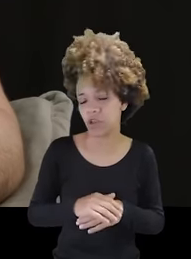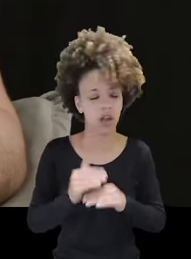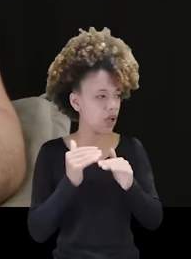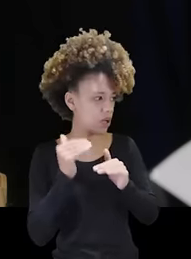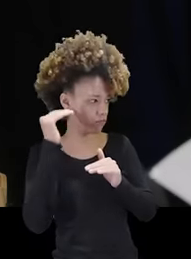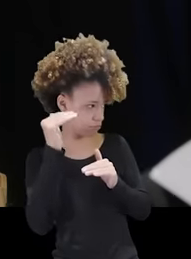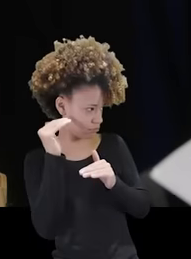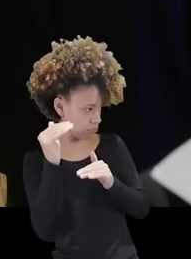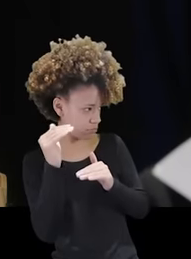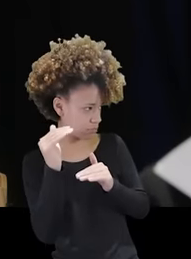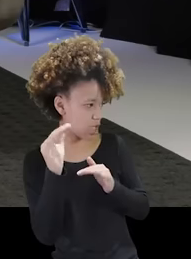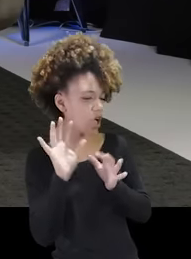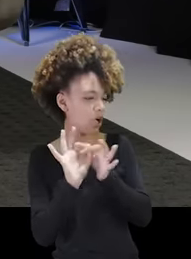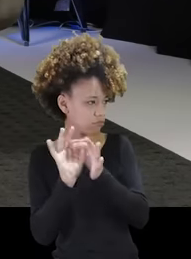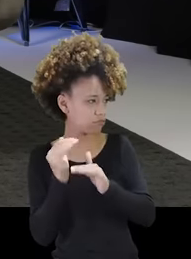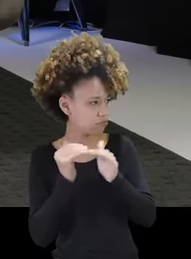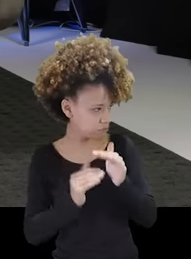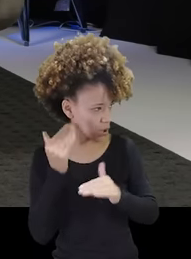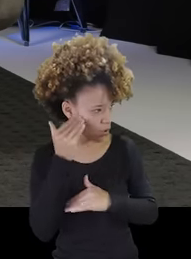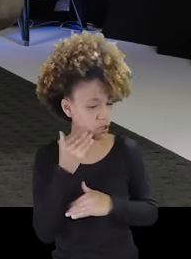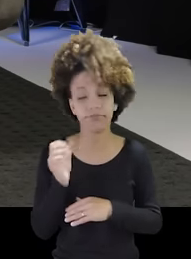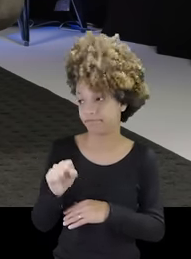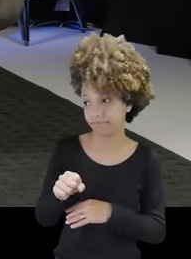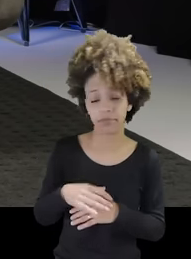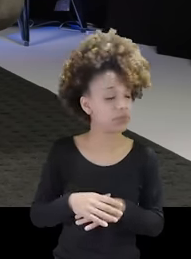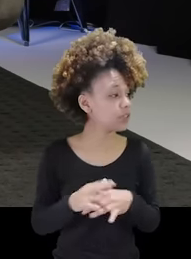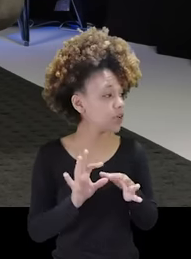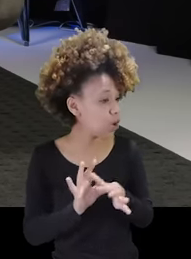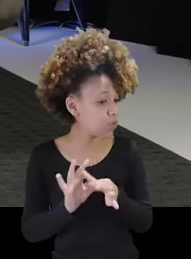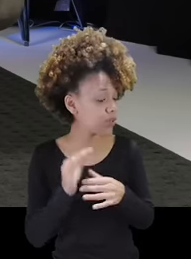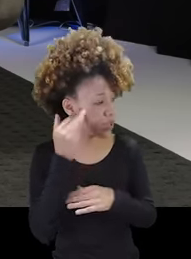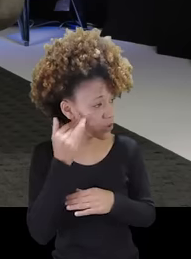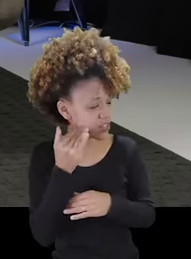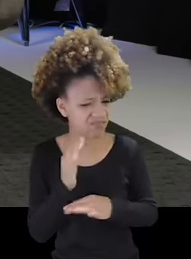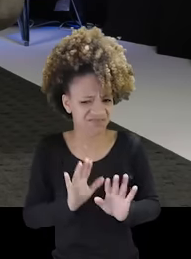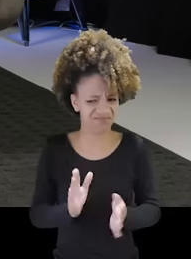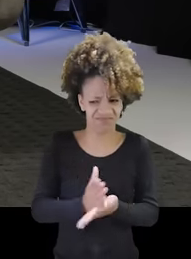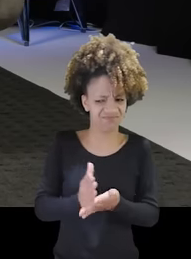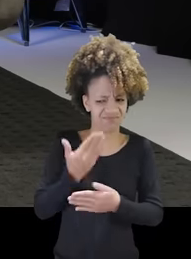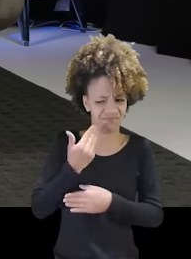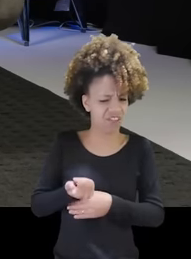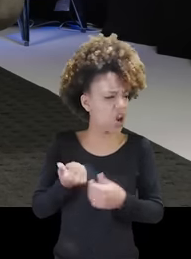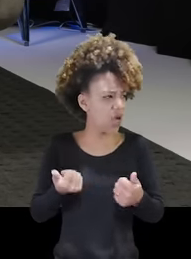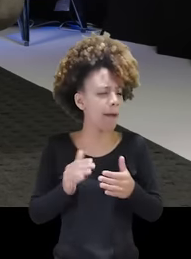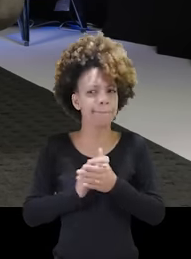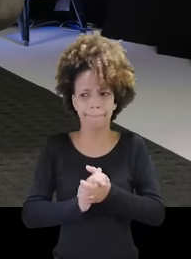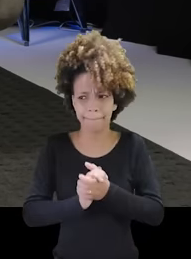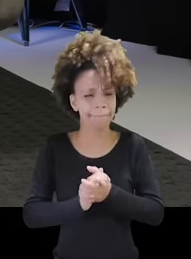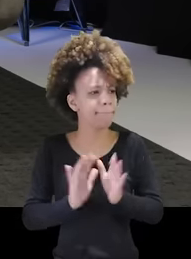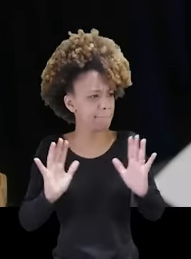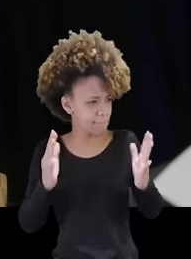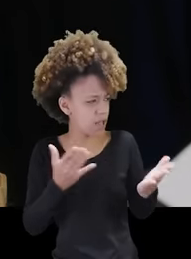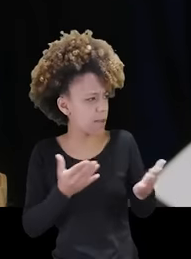ficou em cima entendi e aí tem uma porrada de cara que quer unir a Coreia e tem gente mas tá bem melhor assim Parabéns guerra